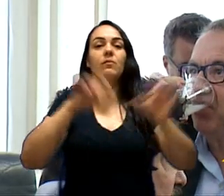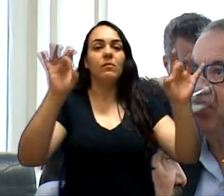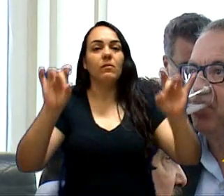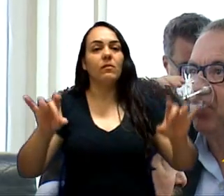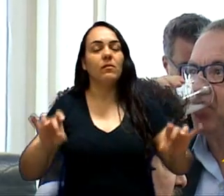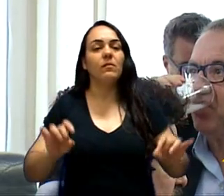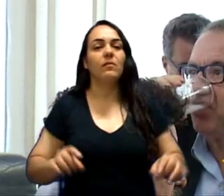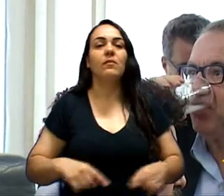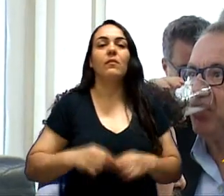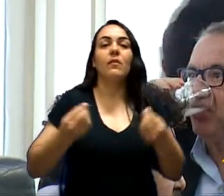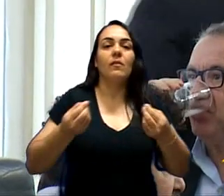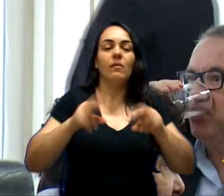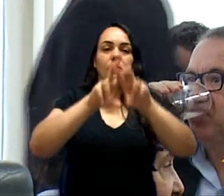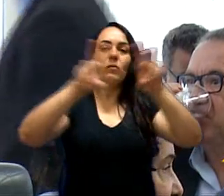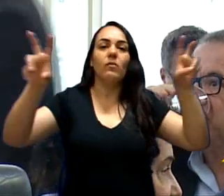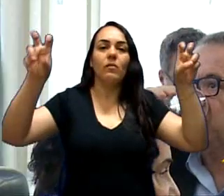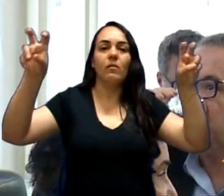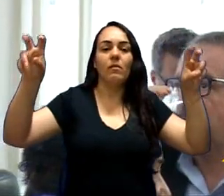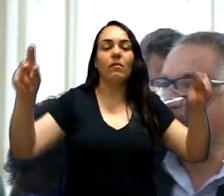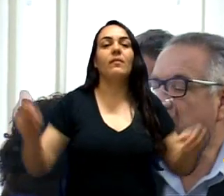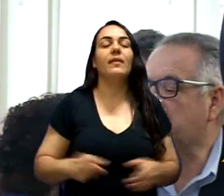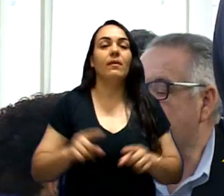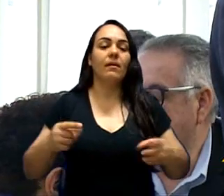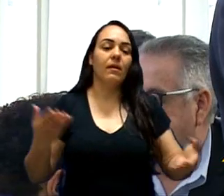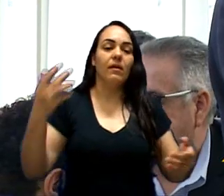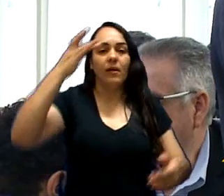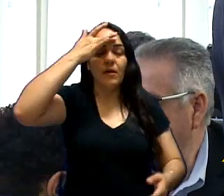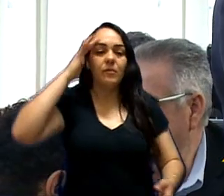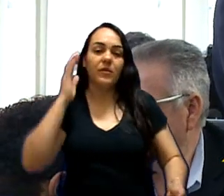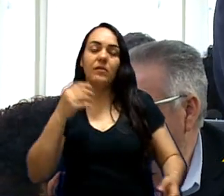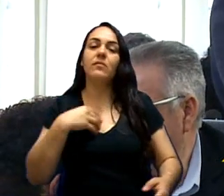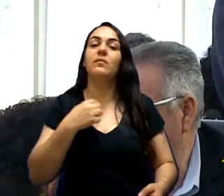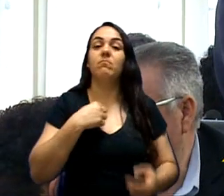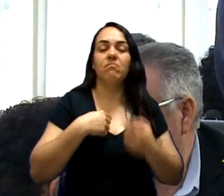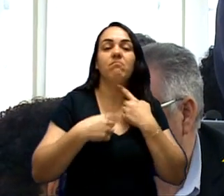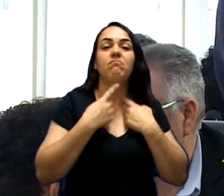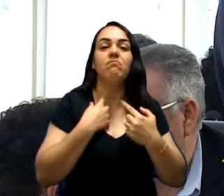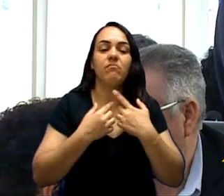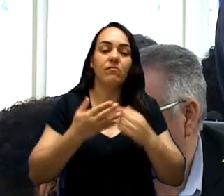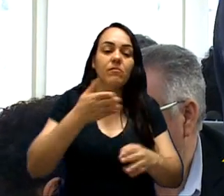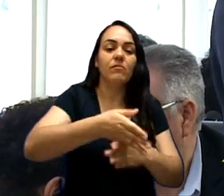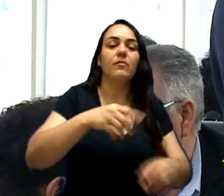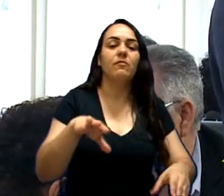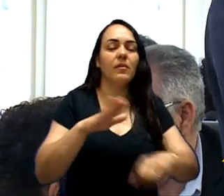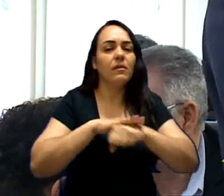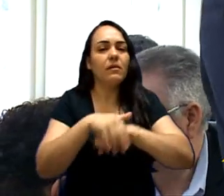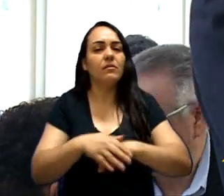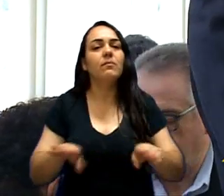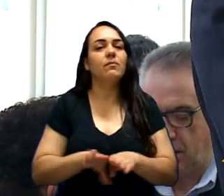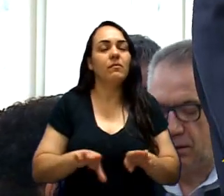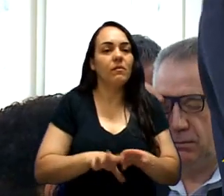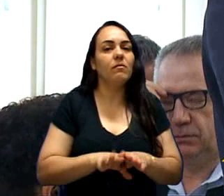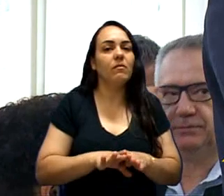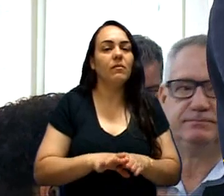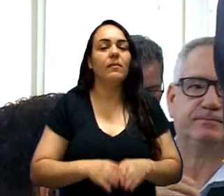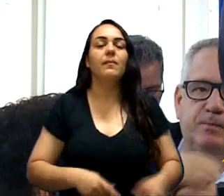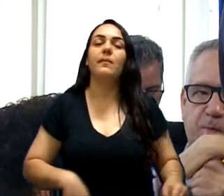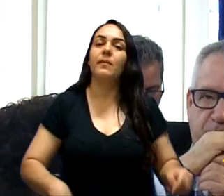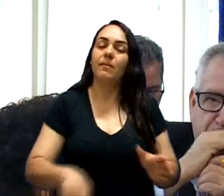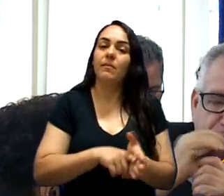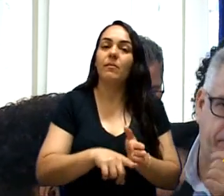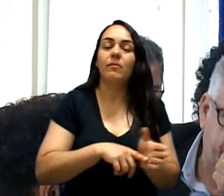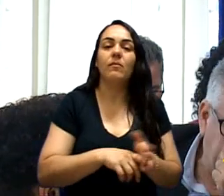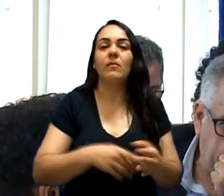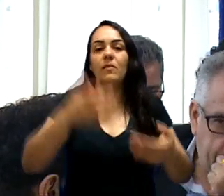específica para um determinado segmento, eles vêm. E lá, eles vão à noite. Então, e a participação lá também à